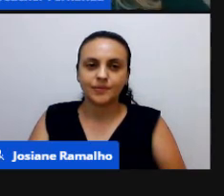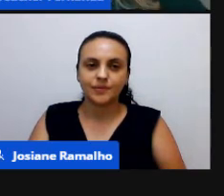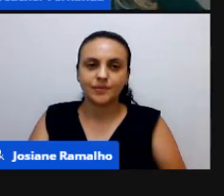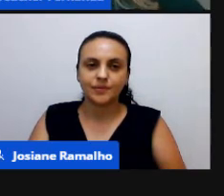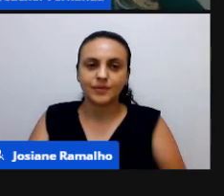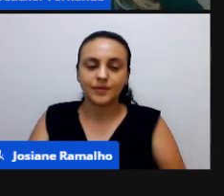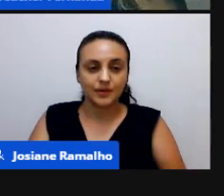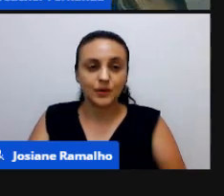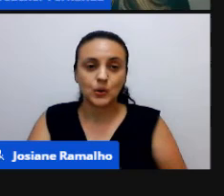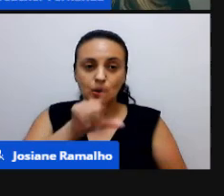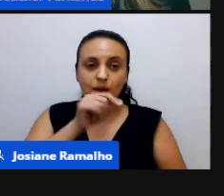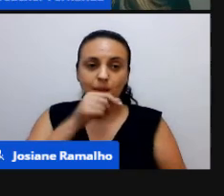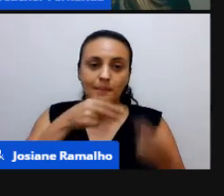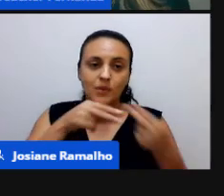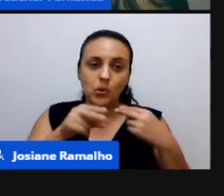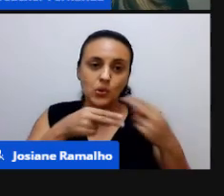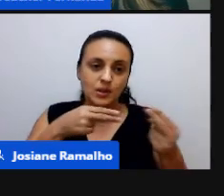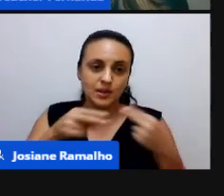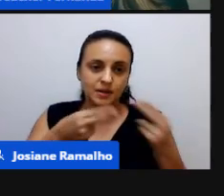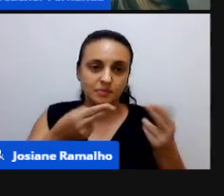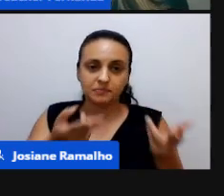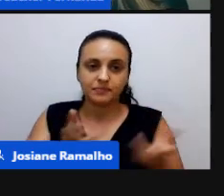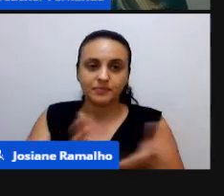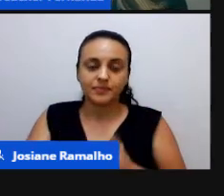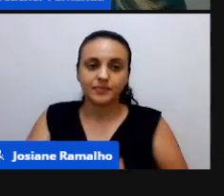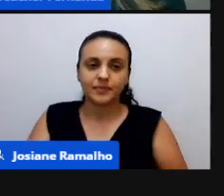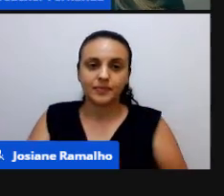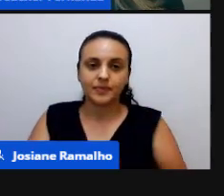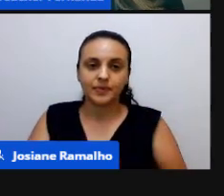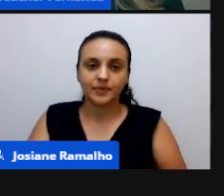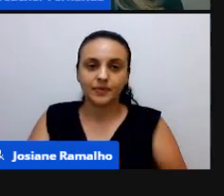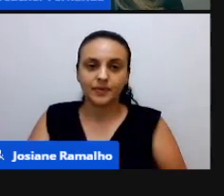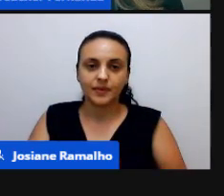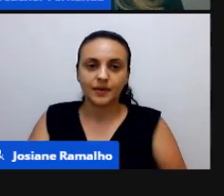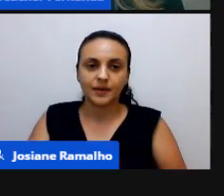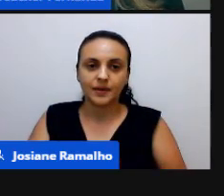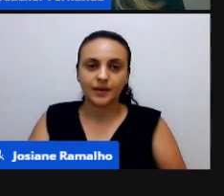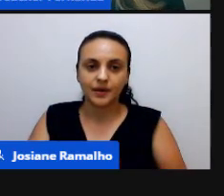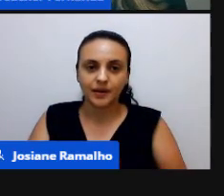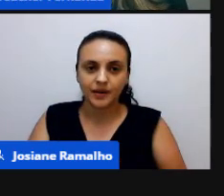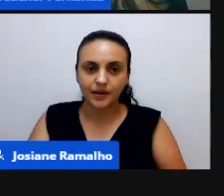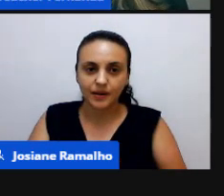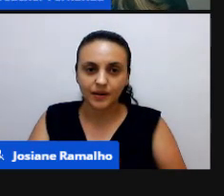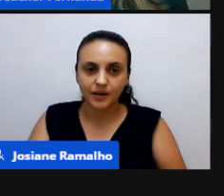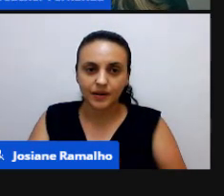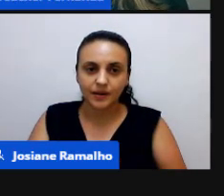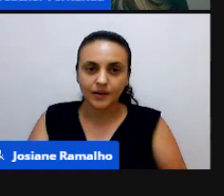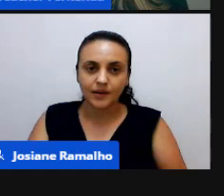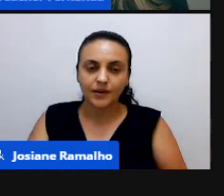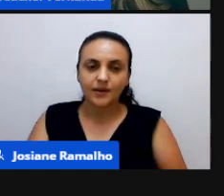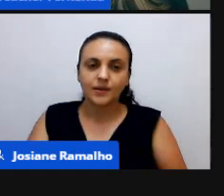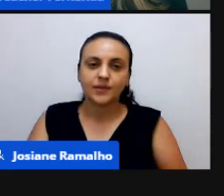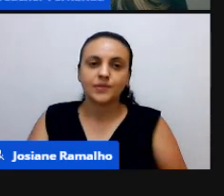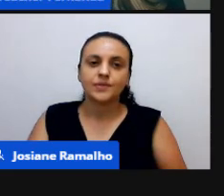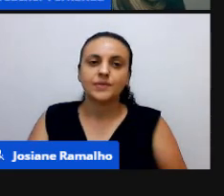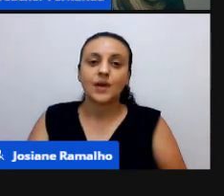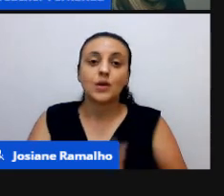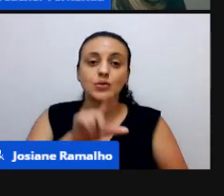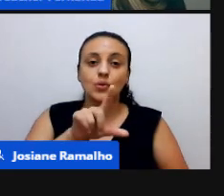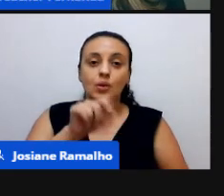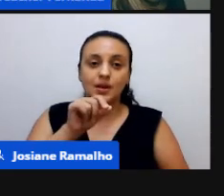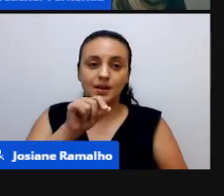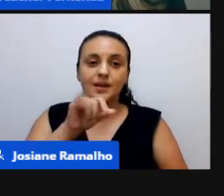possibilidades aqui que vão aparecer. Ah, vamos colocar, então, esse elemento. Aparece o edu aqui, que é de educacional.